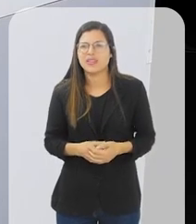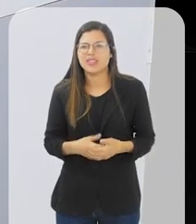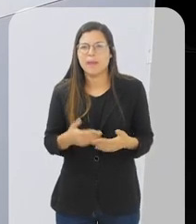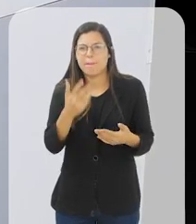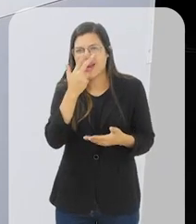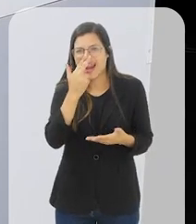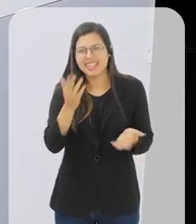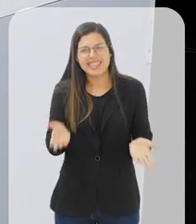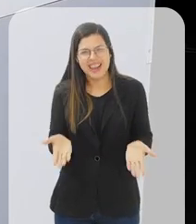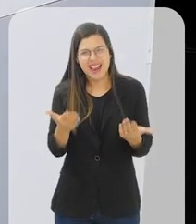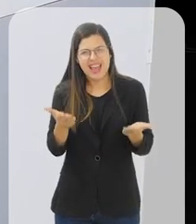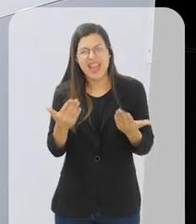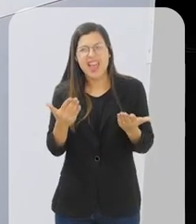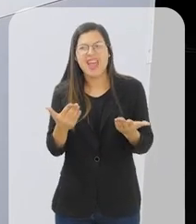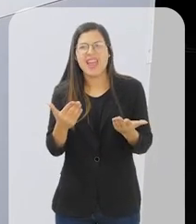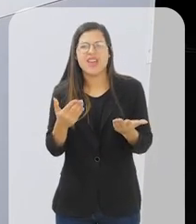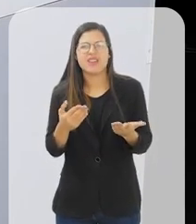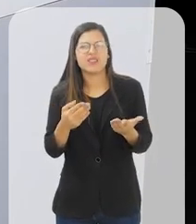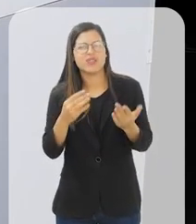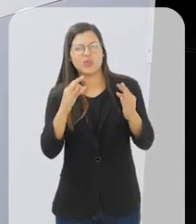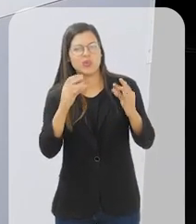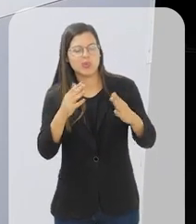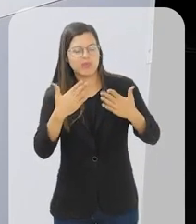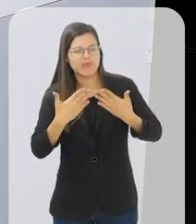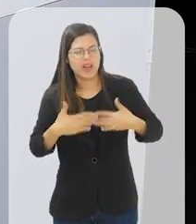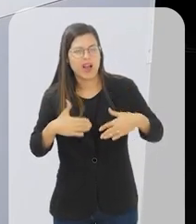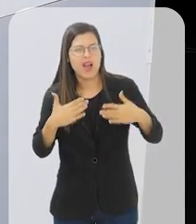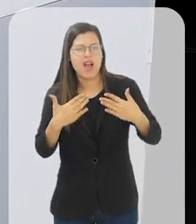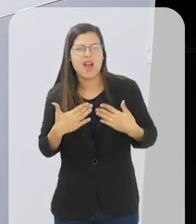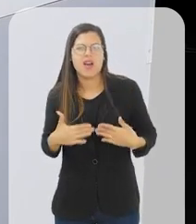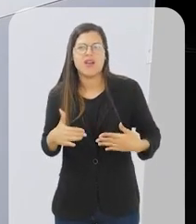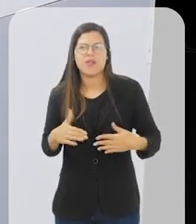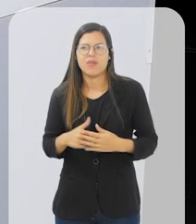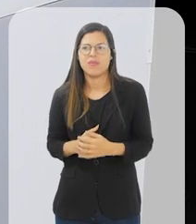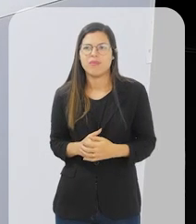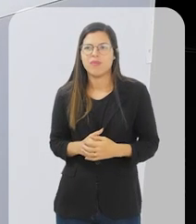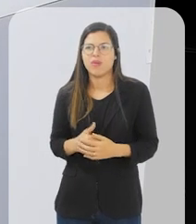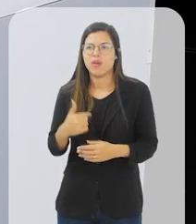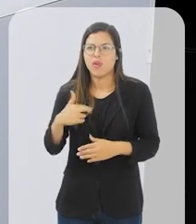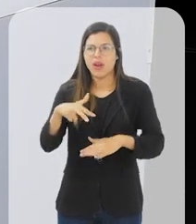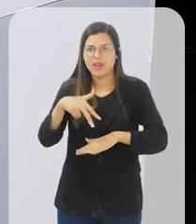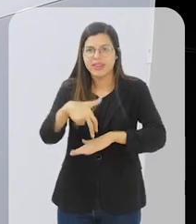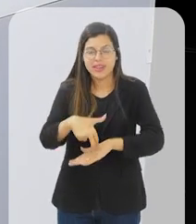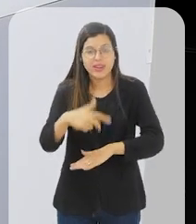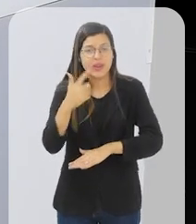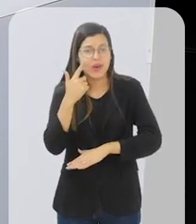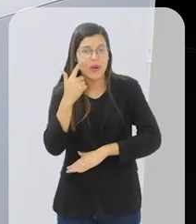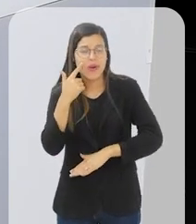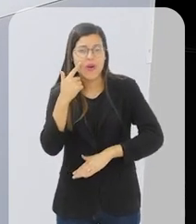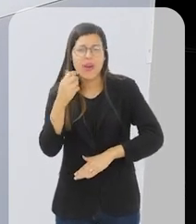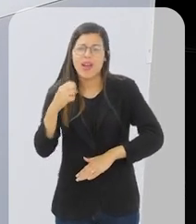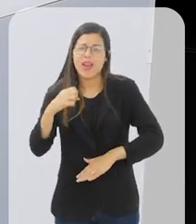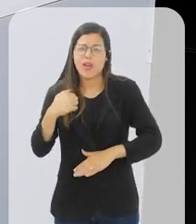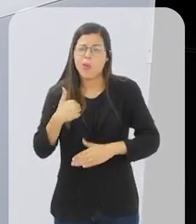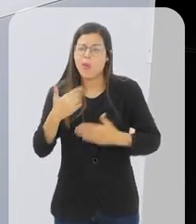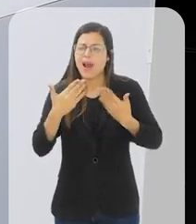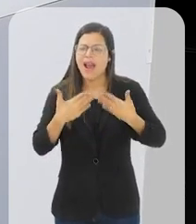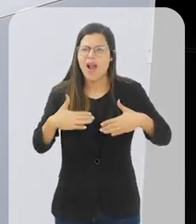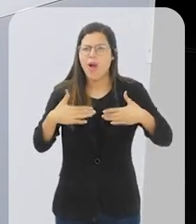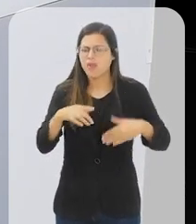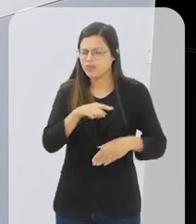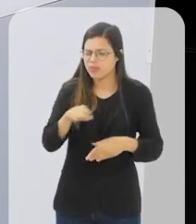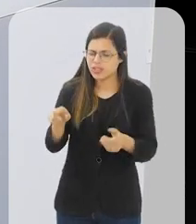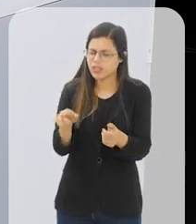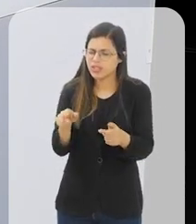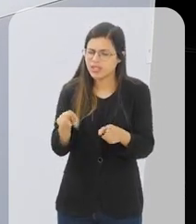dando uma leveza que, tipo assim, galera, tá tudo tranquilo. Tá tudo tranquilo, eu tô aqui, olha como é que eu tô. Se eu tô tranquilo, vocês